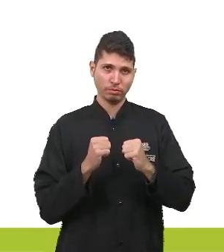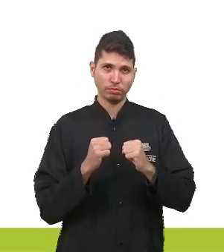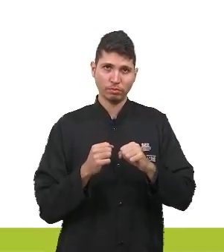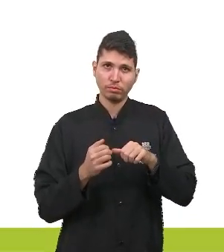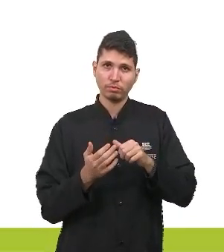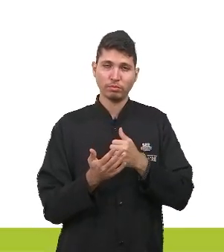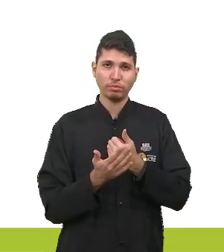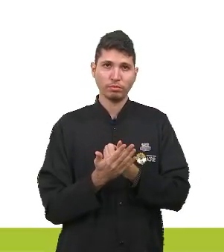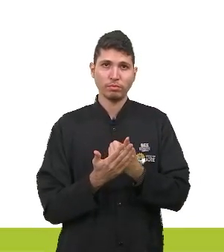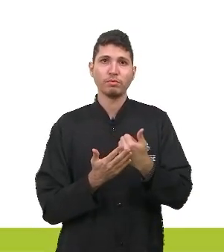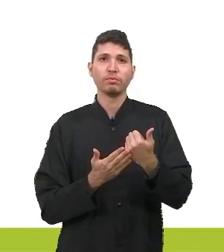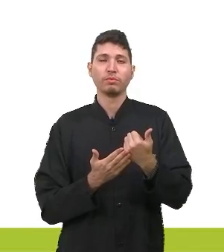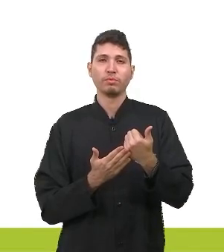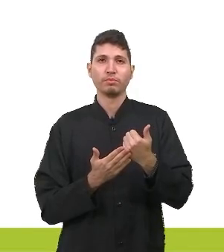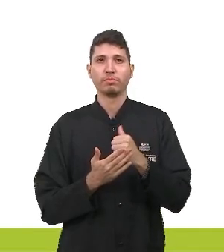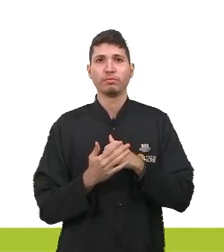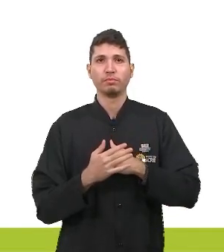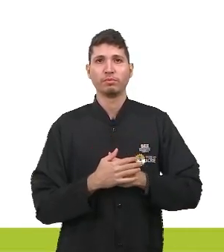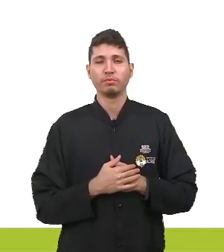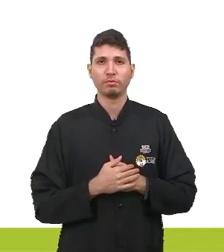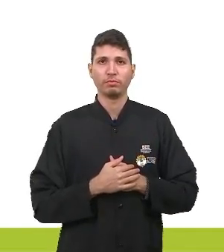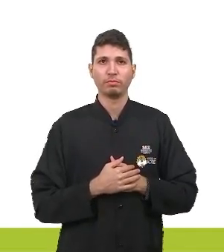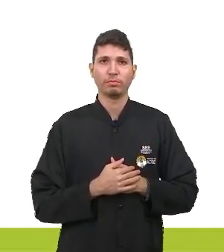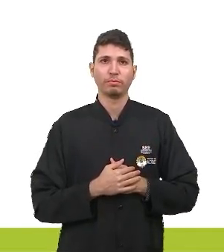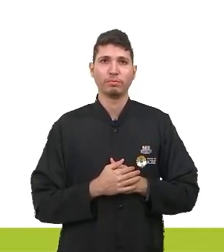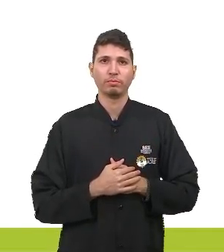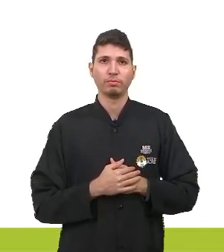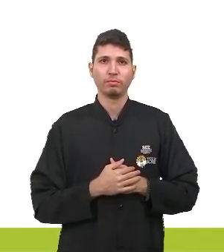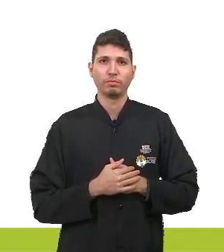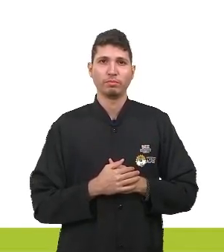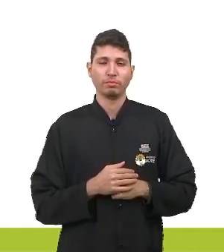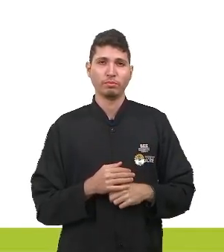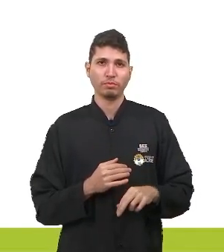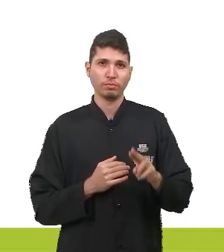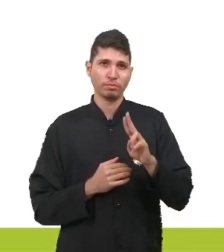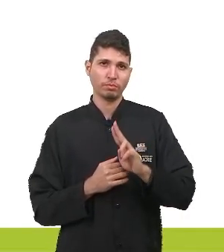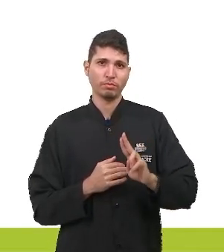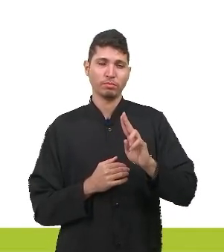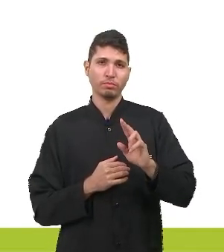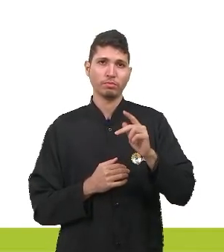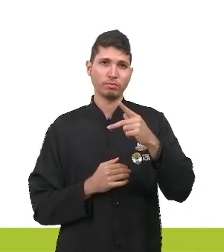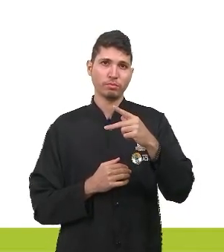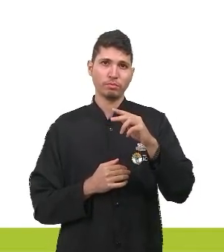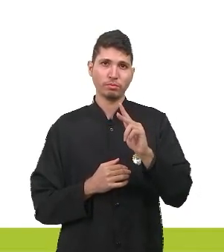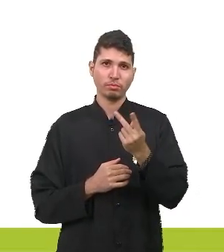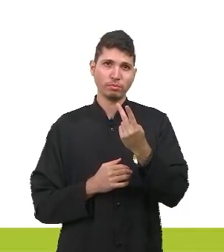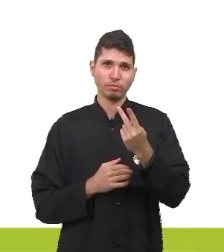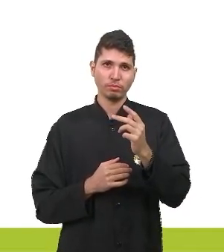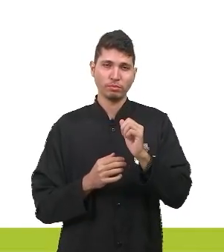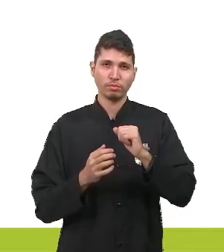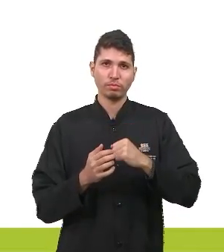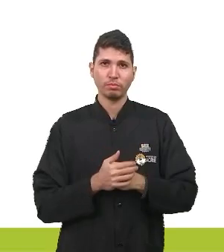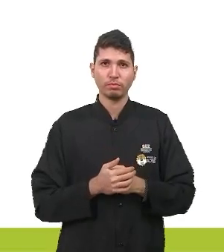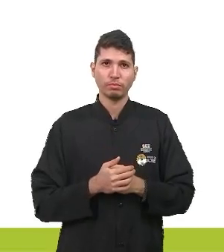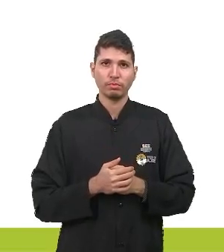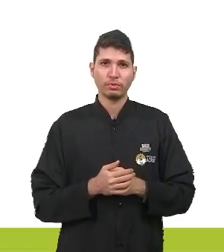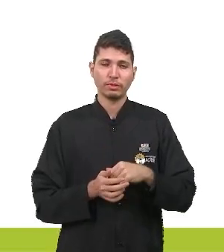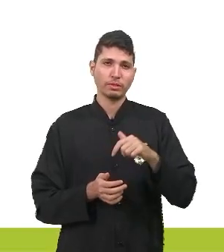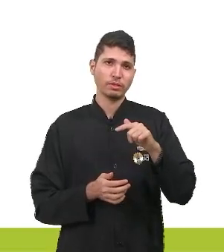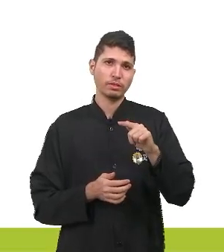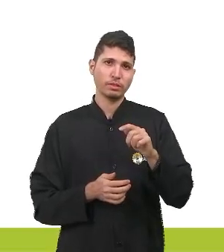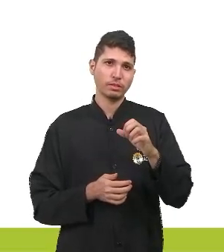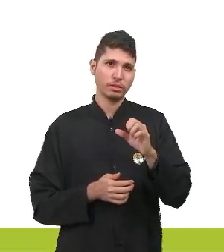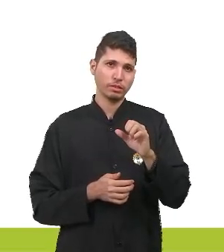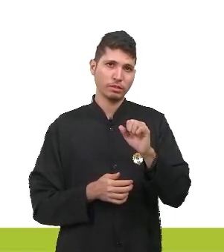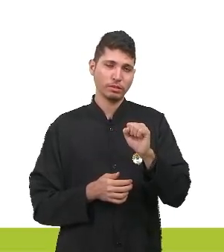ação removida por conta do pH do estômago, secreções gástricas. Então, essa aqui parece que é a